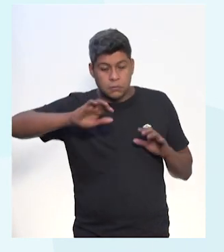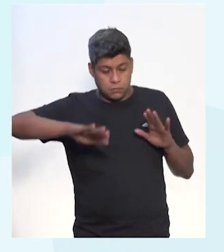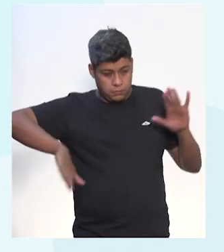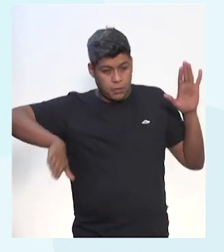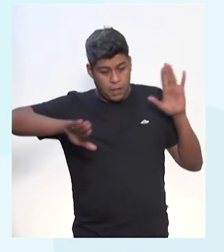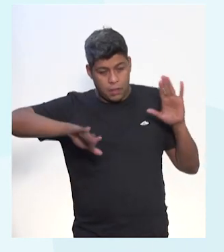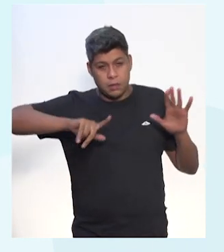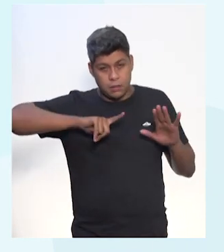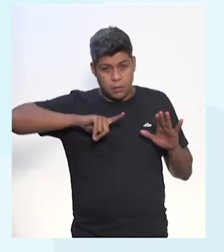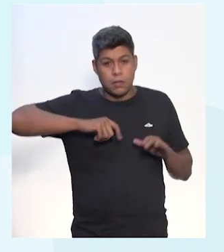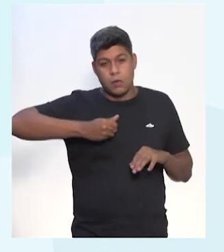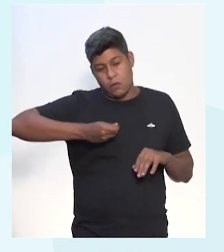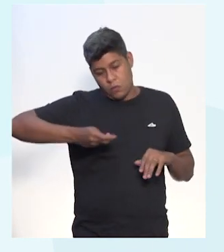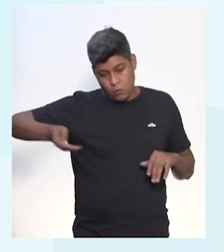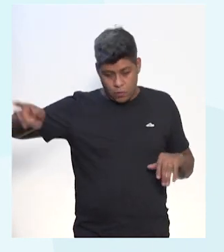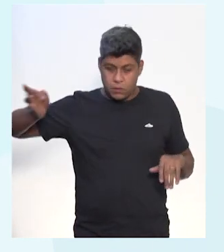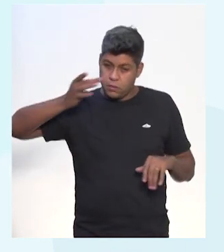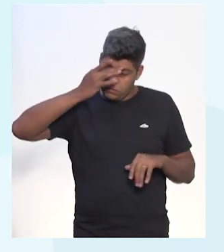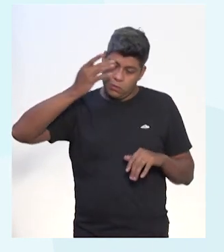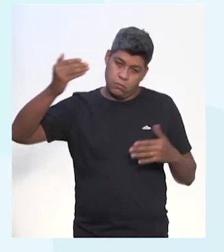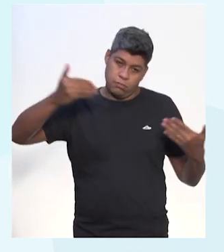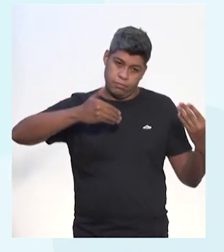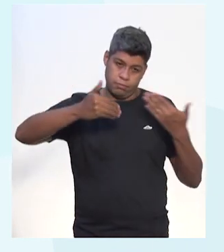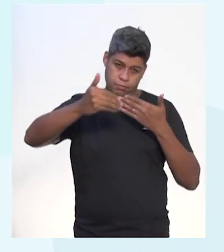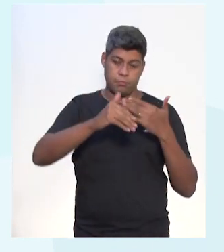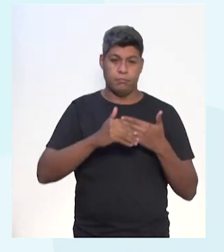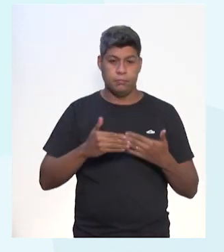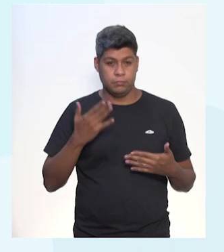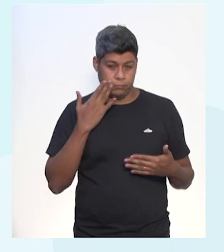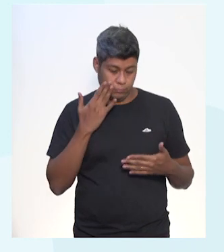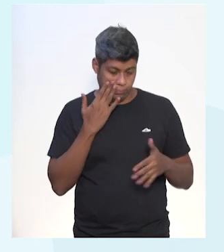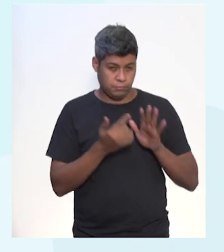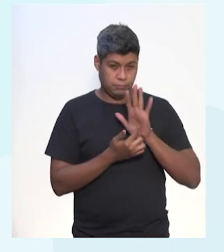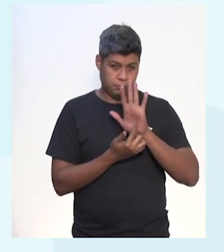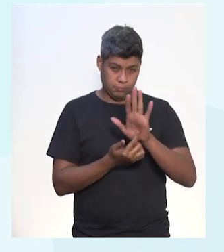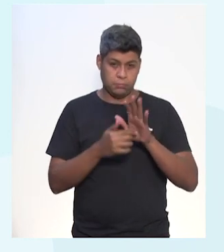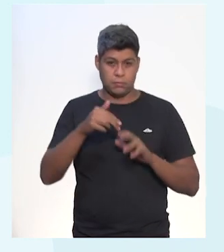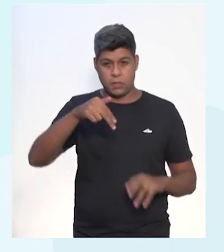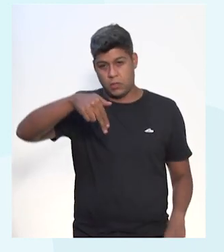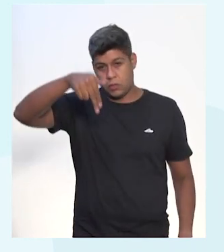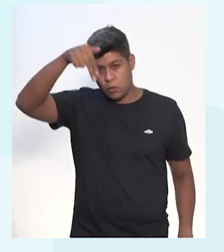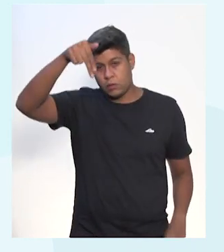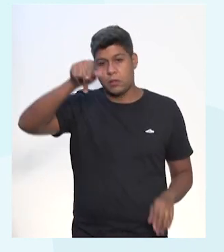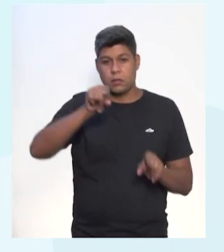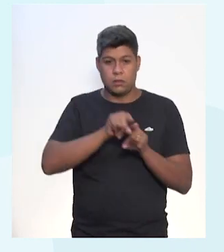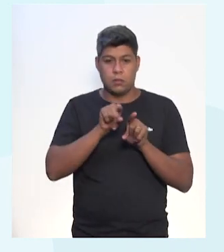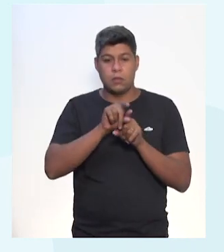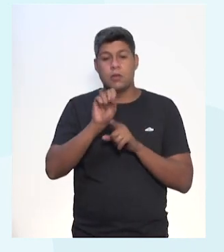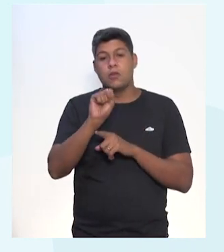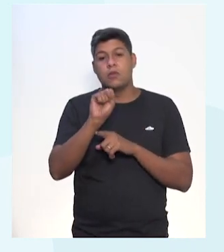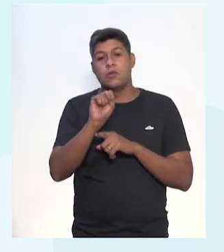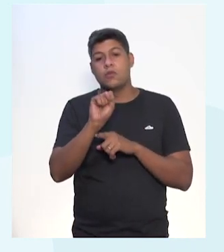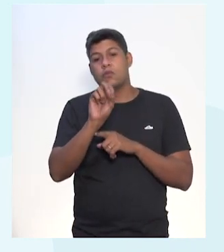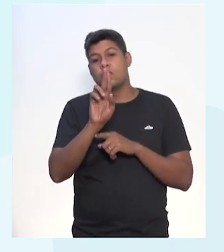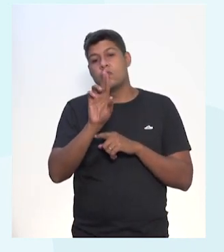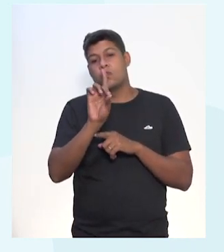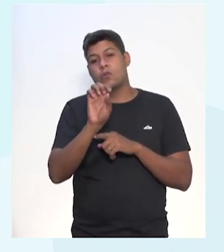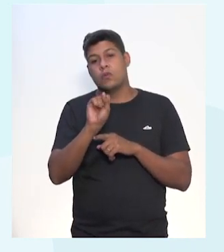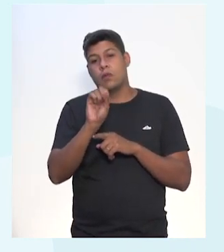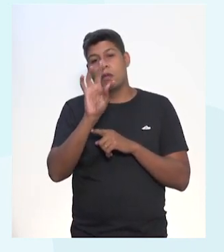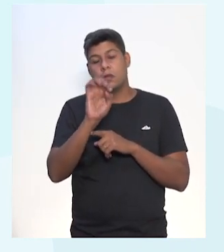com concentrações urbanas do Brasil, né, dando aí ênfase no Nordeste e no Sudeste. Aí eu coloquei